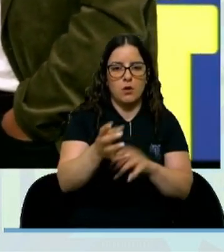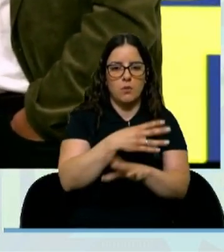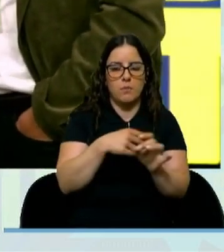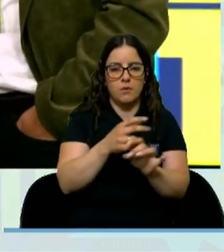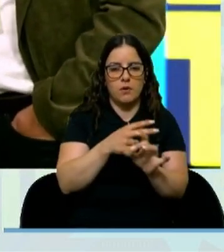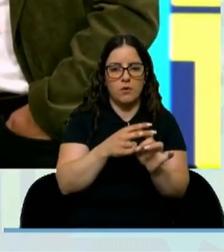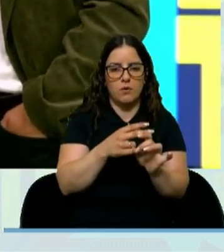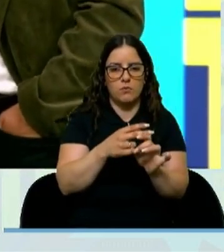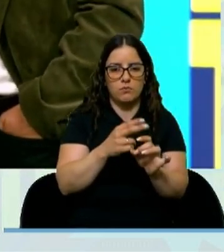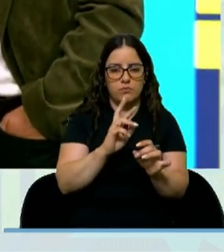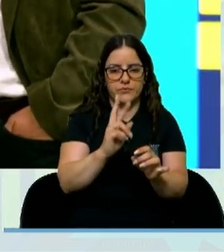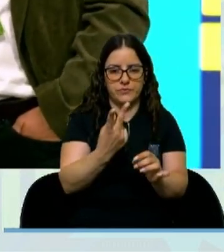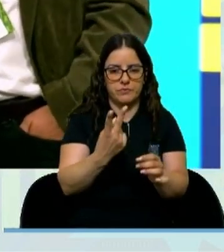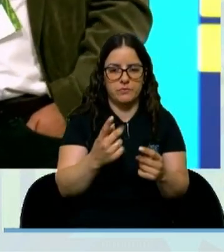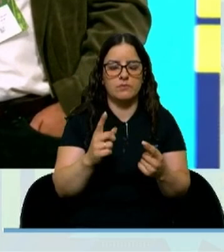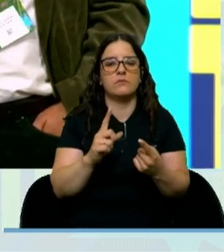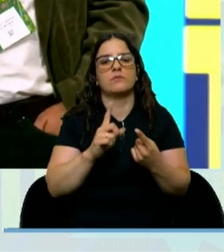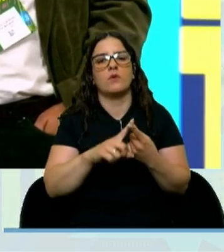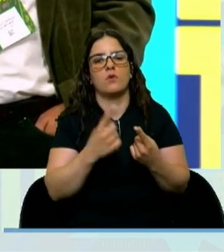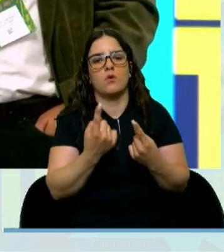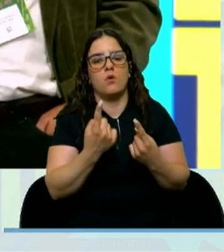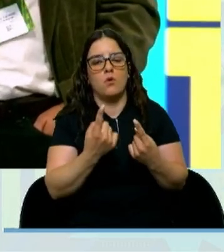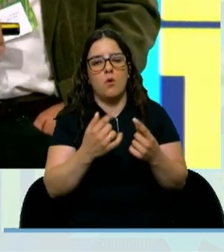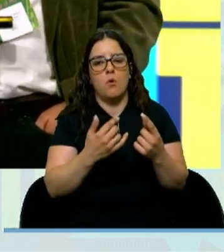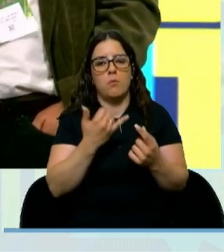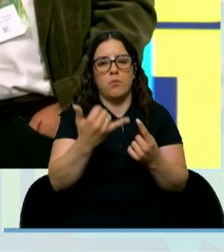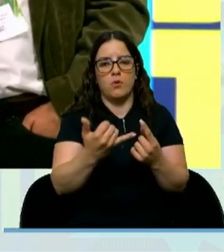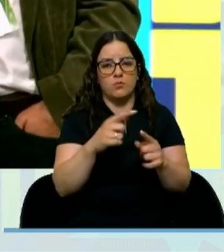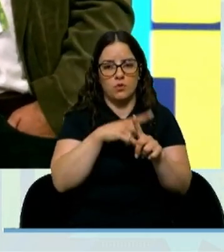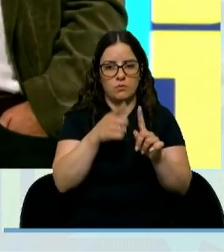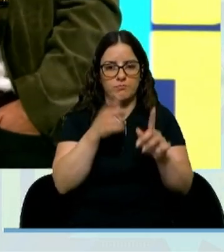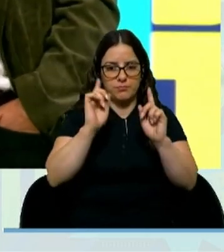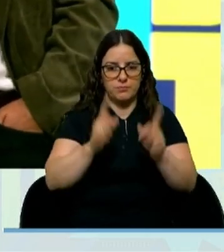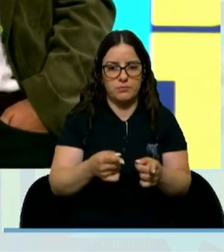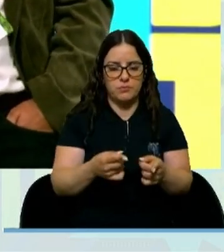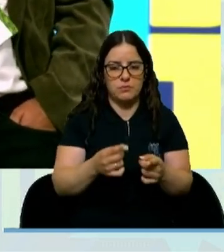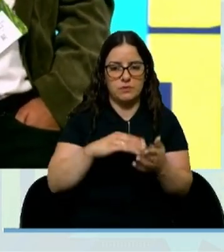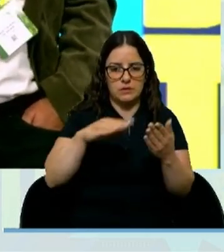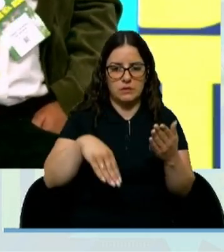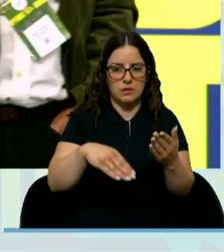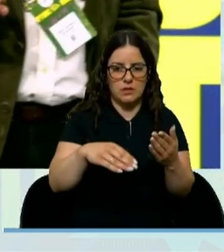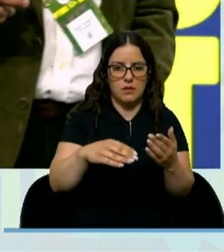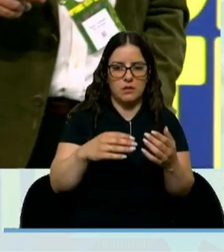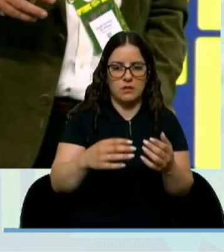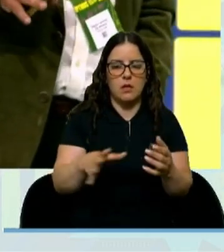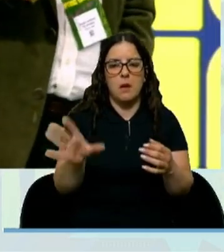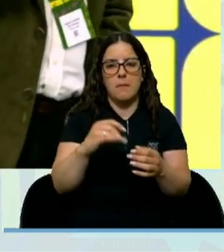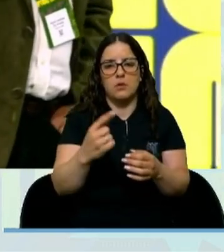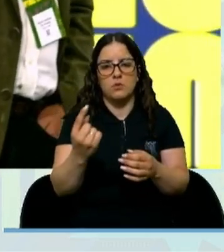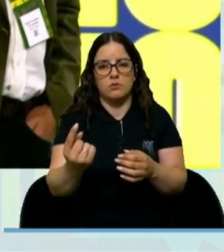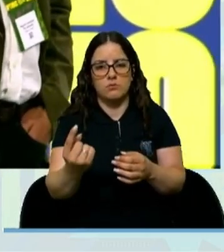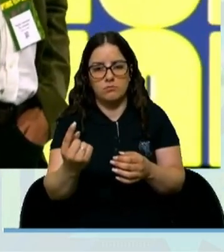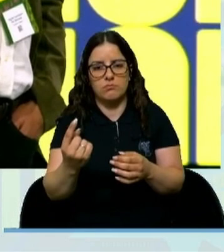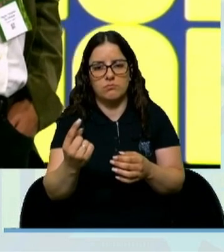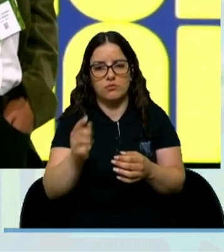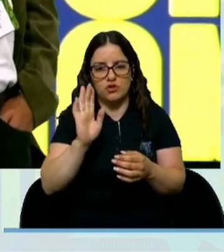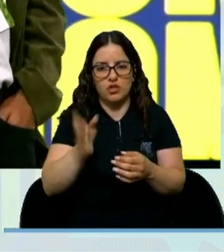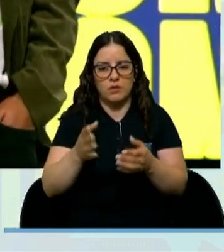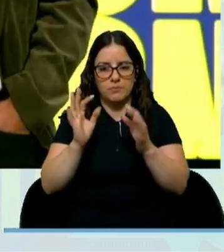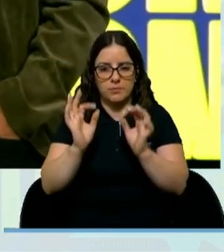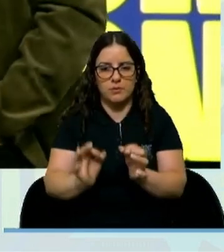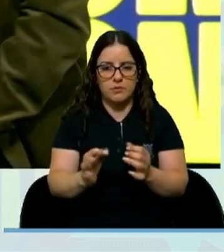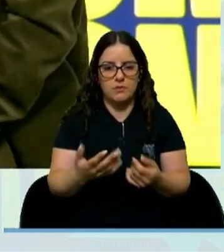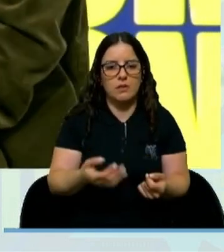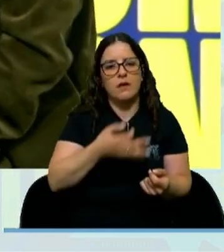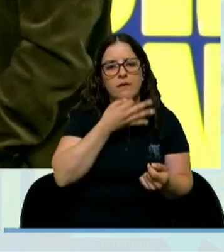ser efetivo no próximo ano, já foi assinado, e outro que já neste momento é efetivo, vou falar a seguir, que é o Pilot TLT. Está a falar-se muito do MiCA,